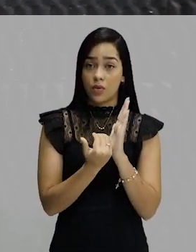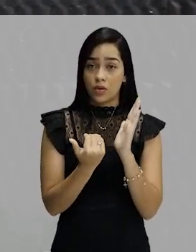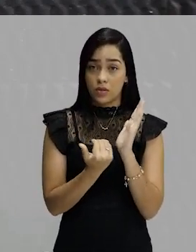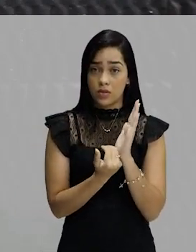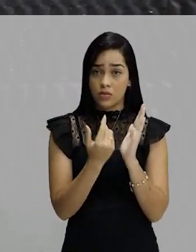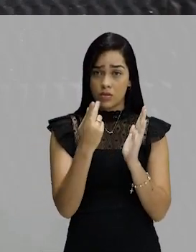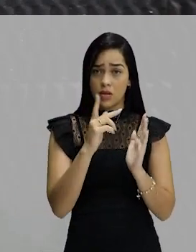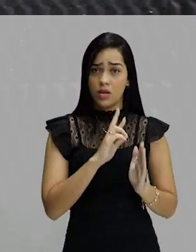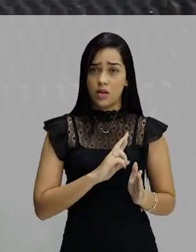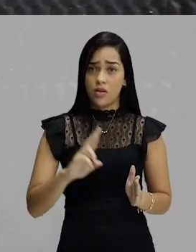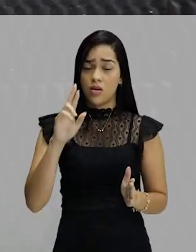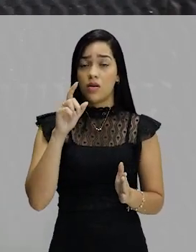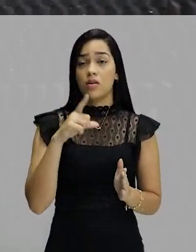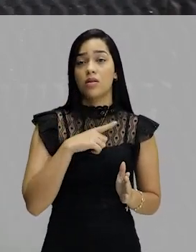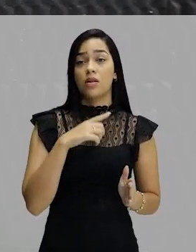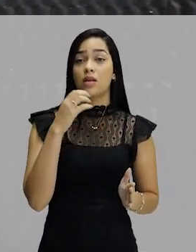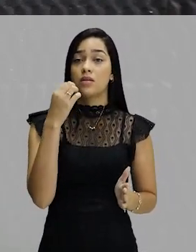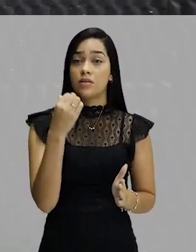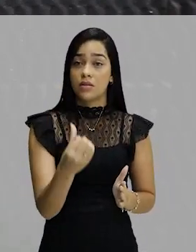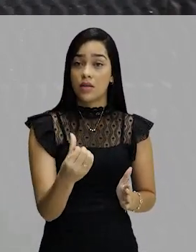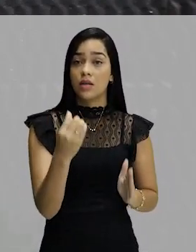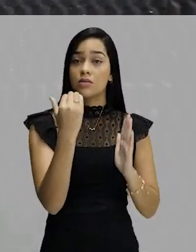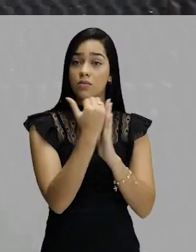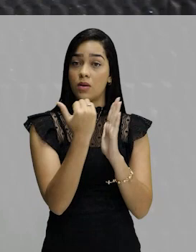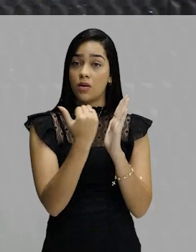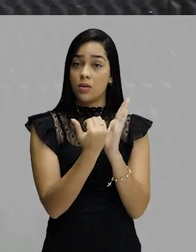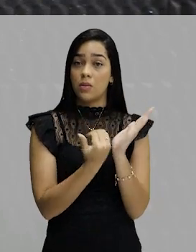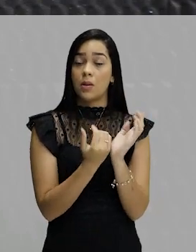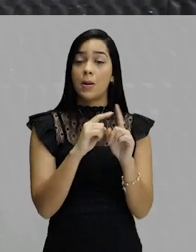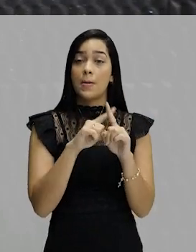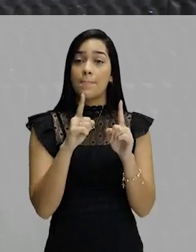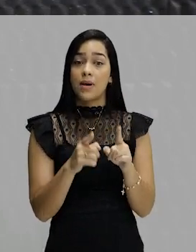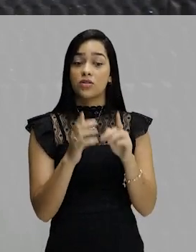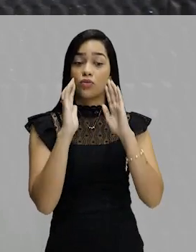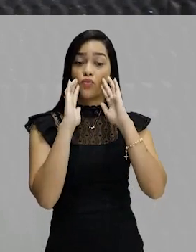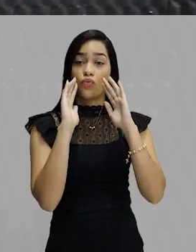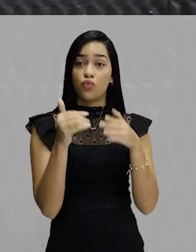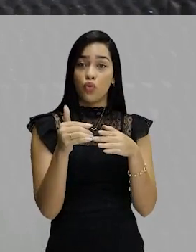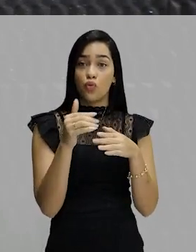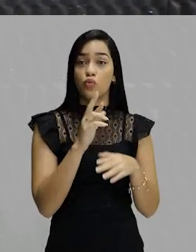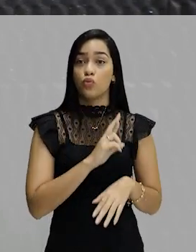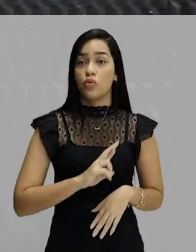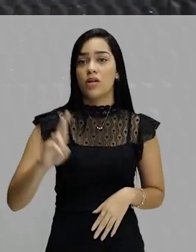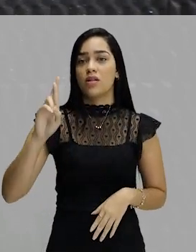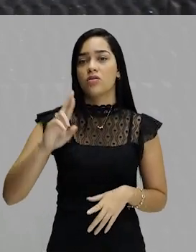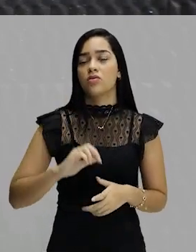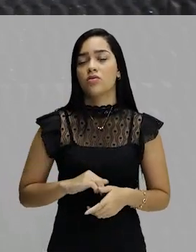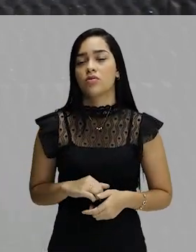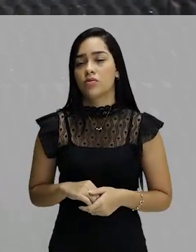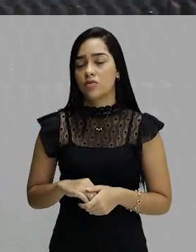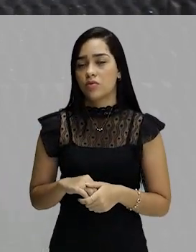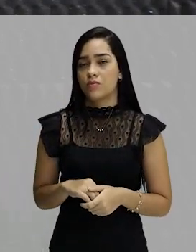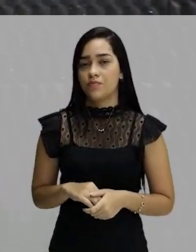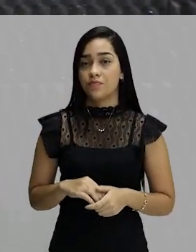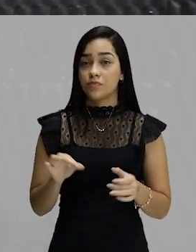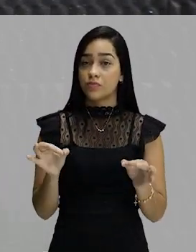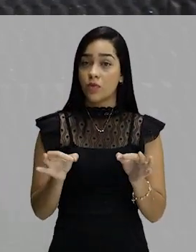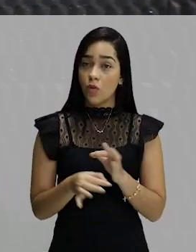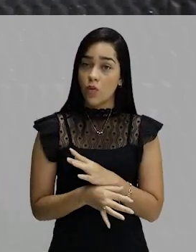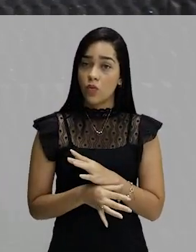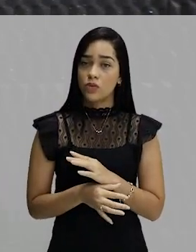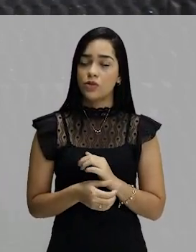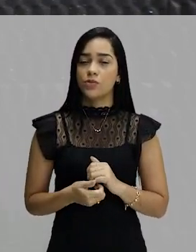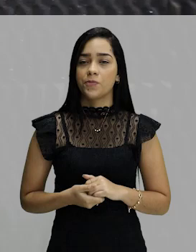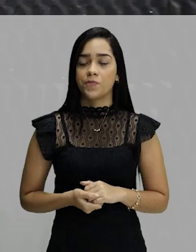programa religioso, você tem 6 programações, só que ele fixou o programa religioso como sendo o